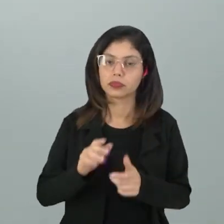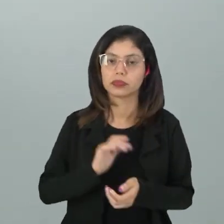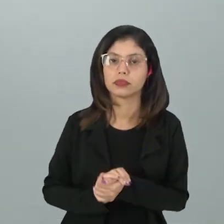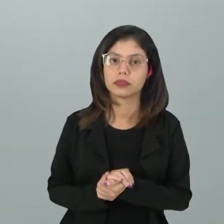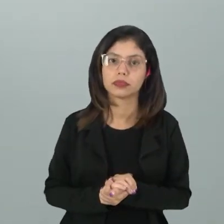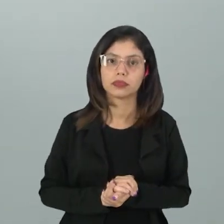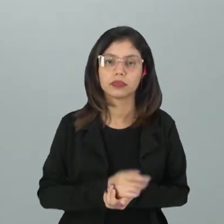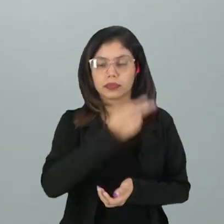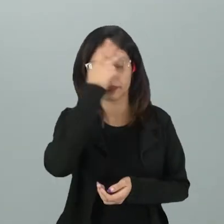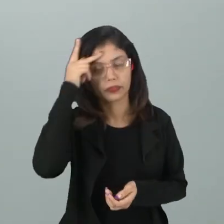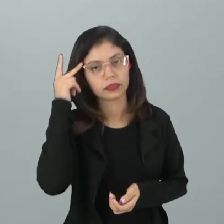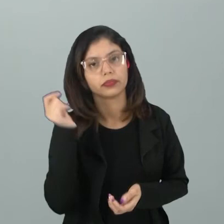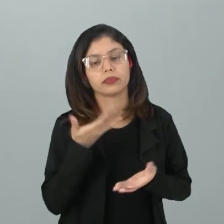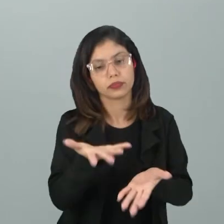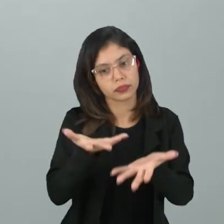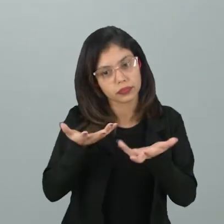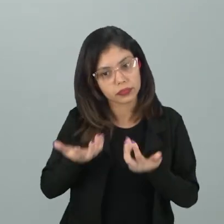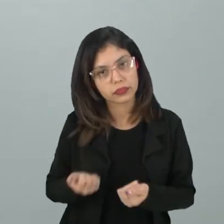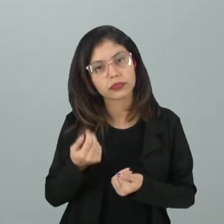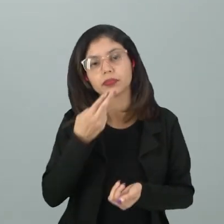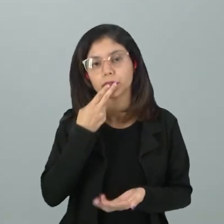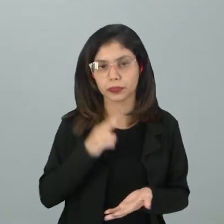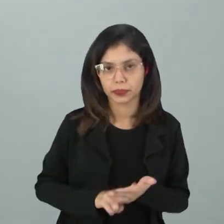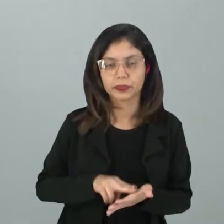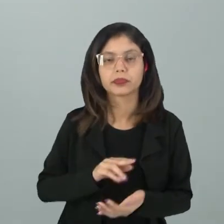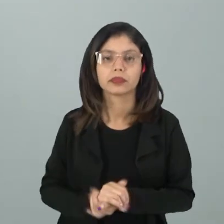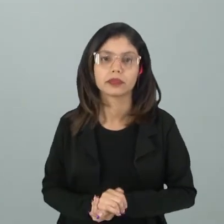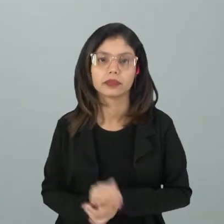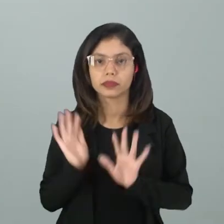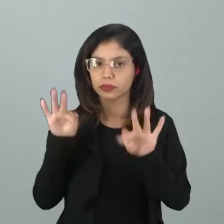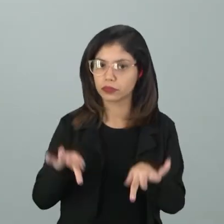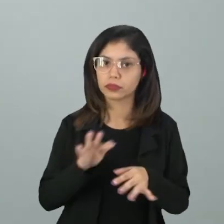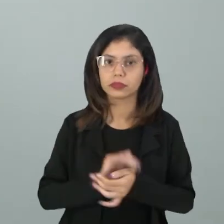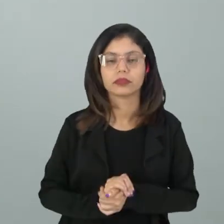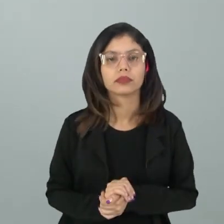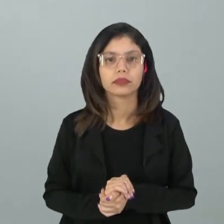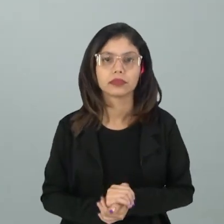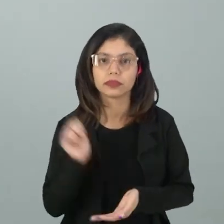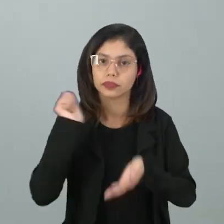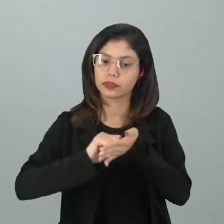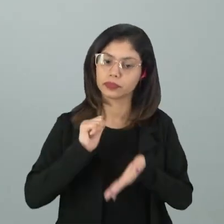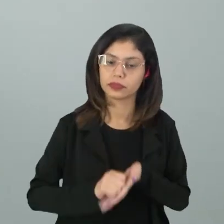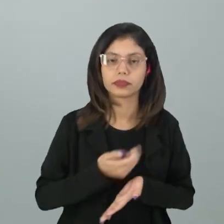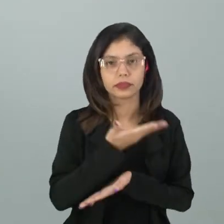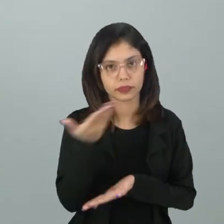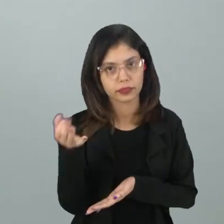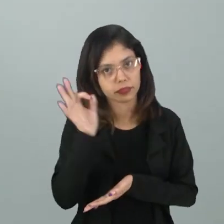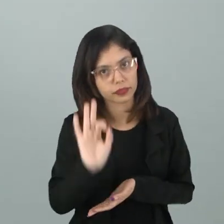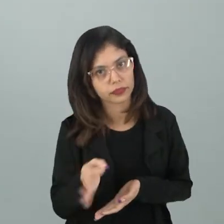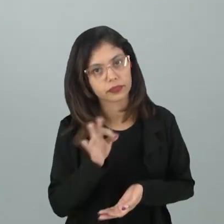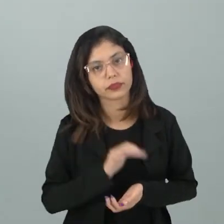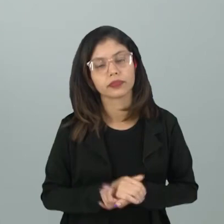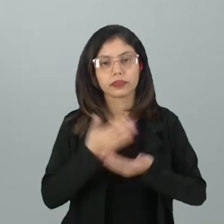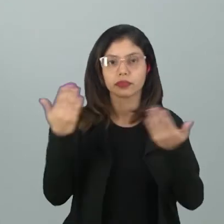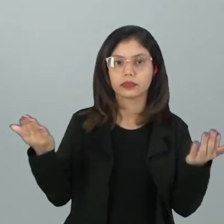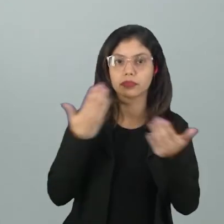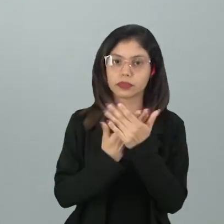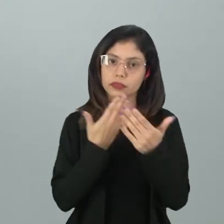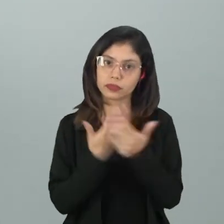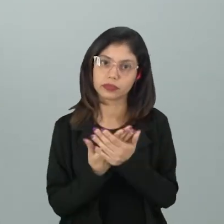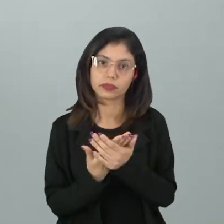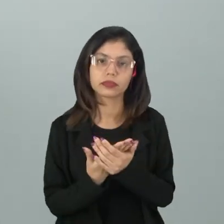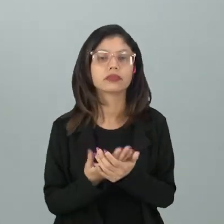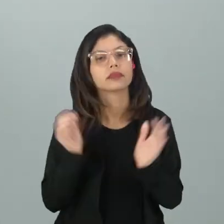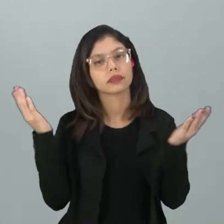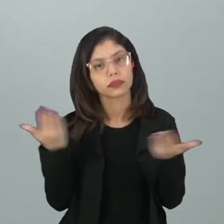colocar o interlocutor, ou seja, quem vai receber o remetente, e por fim, colocar a assinatura de vocês, certo? Então, a aula de